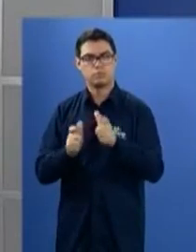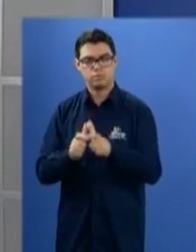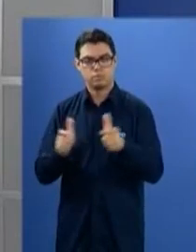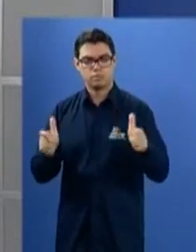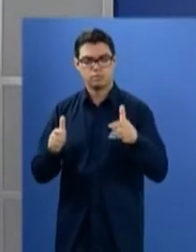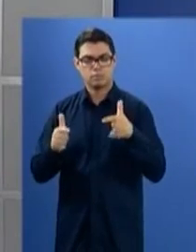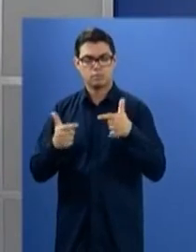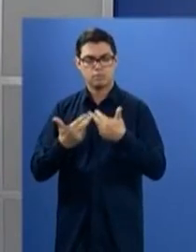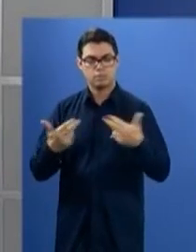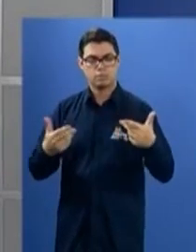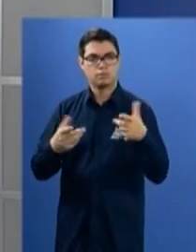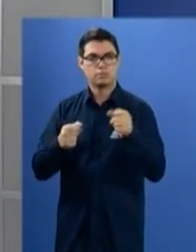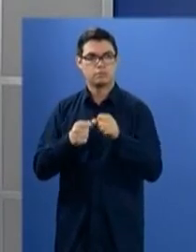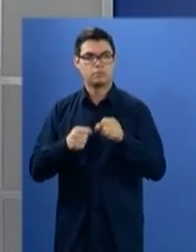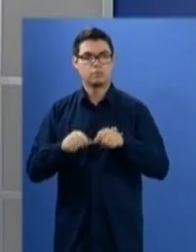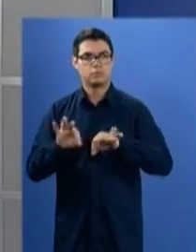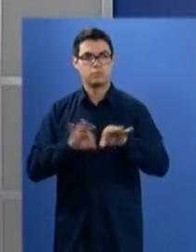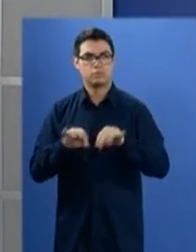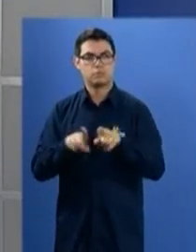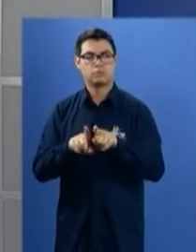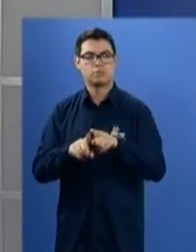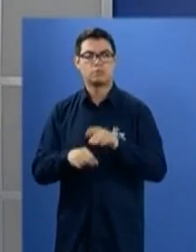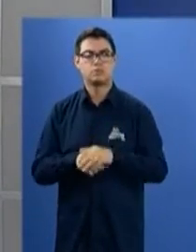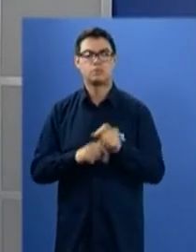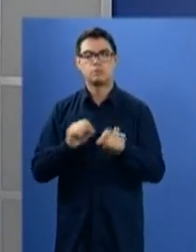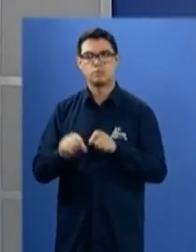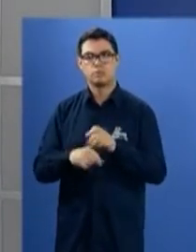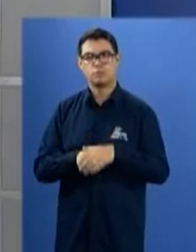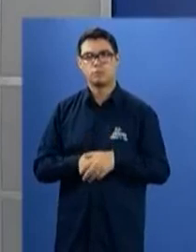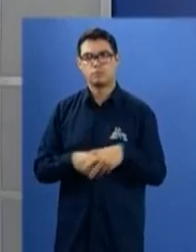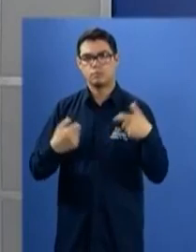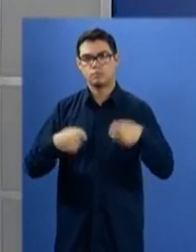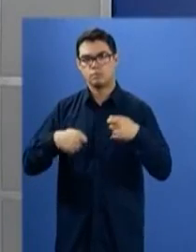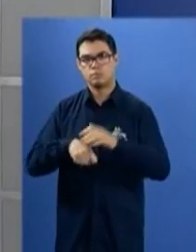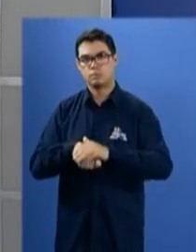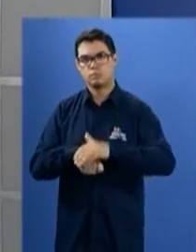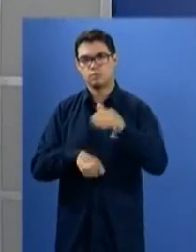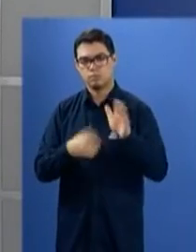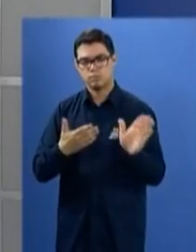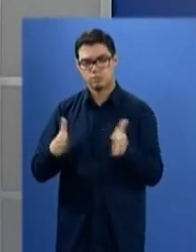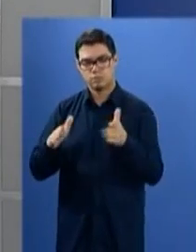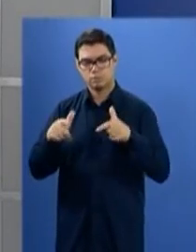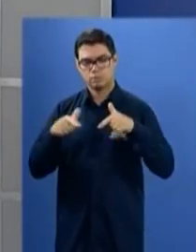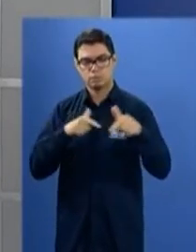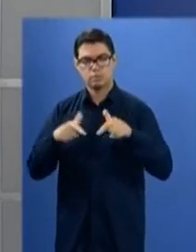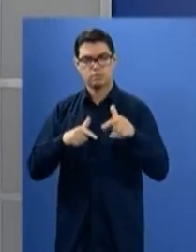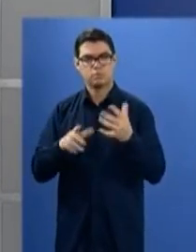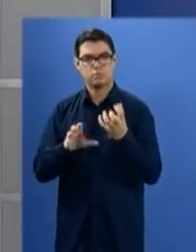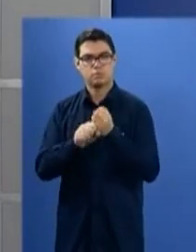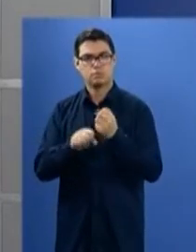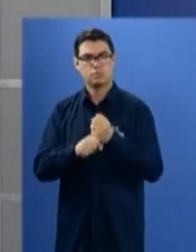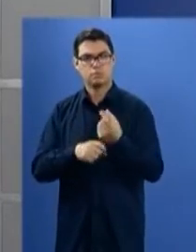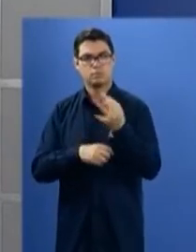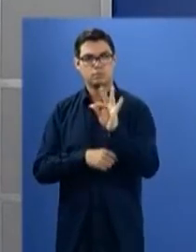quantidade de recursos produtivos. Isso é, eu preciso aumentar a minha produção com aquela mesma quantidade